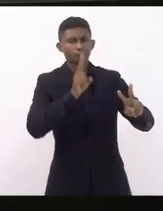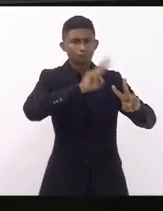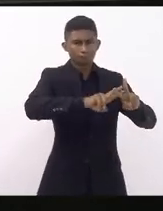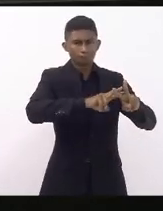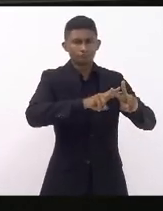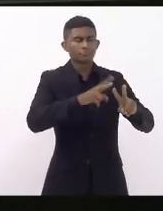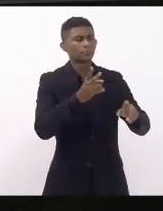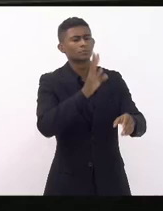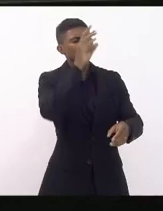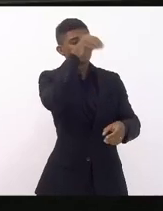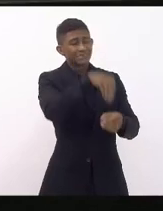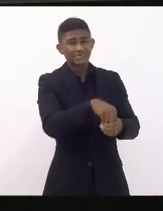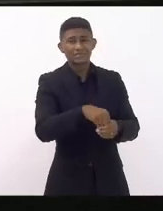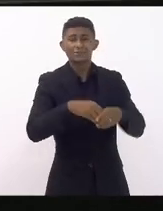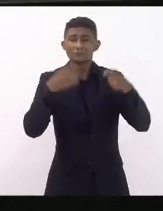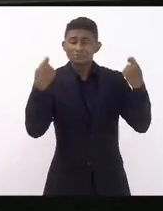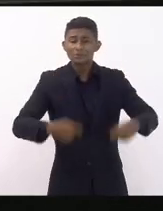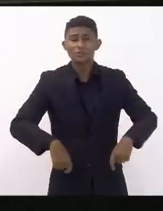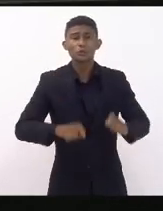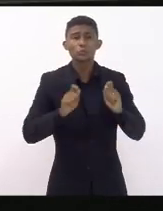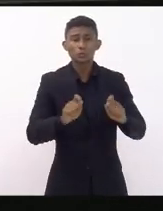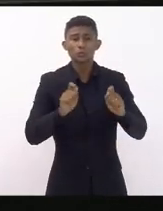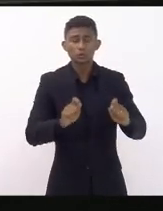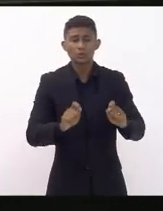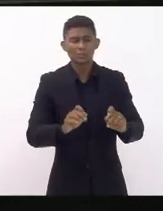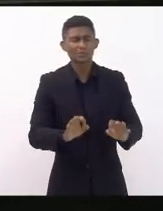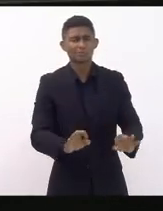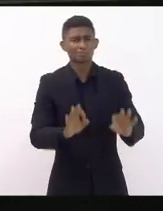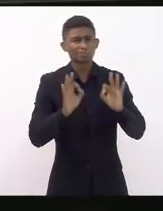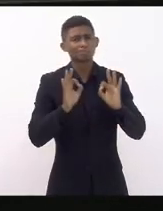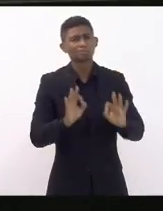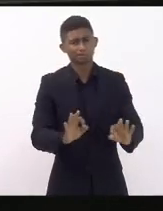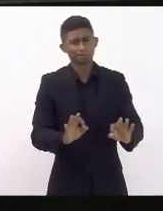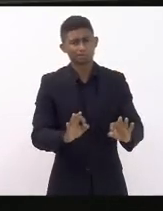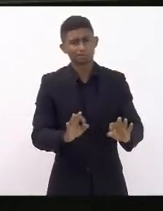e humanizadas para esses